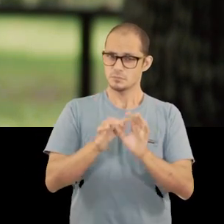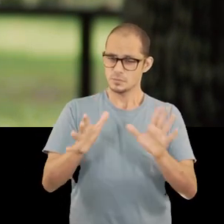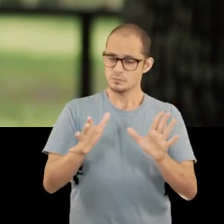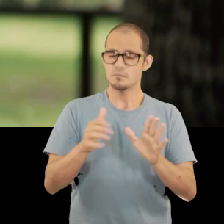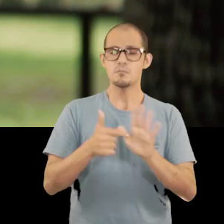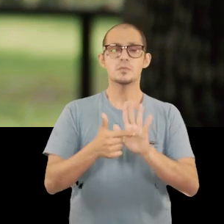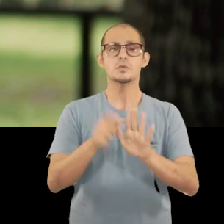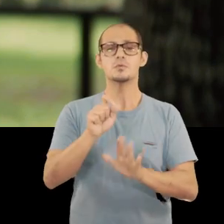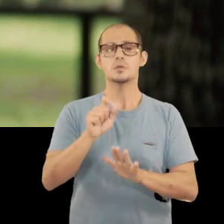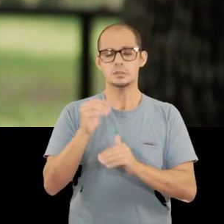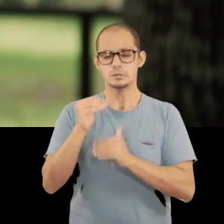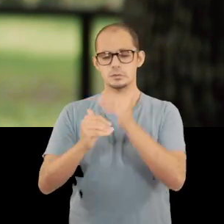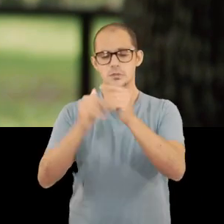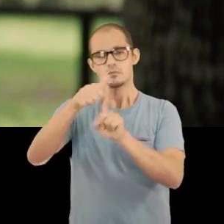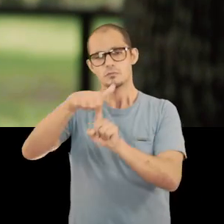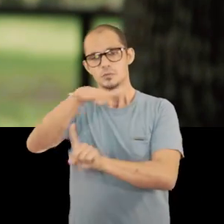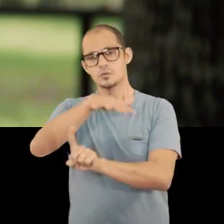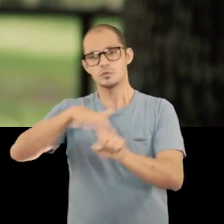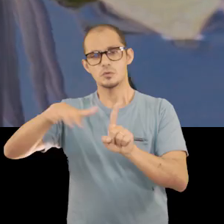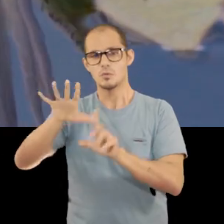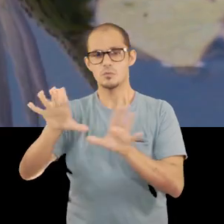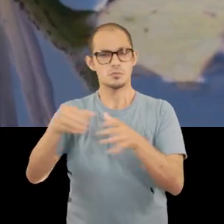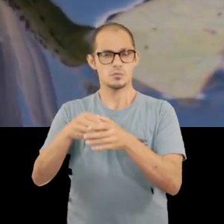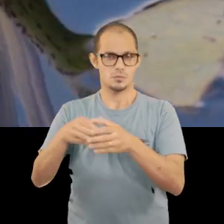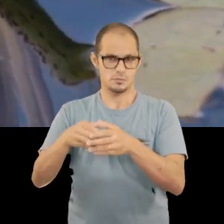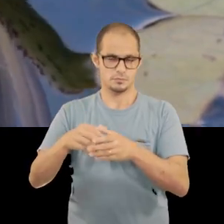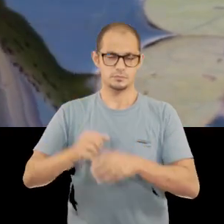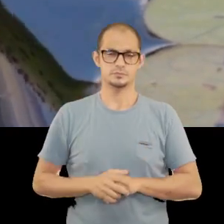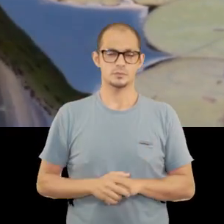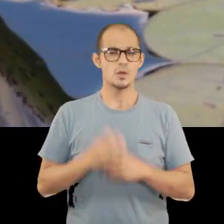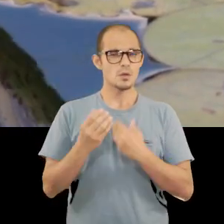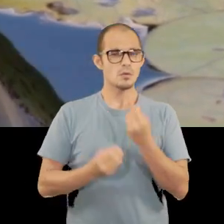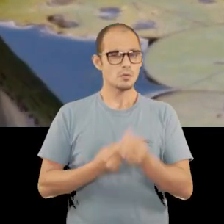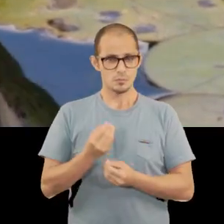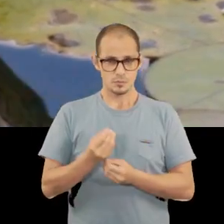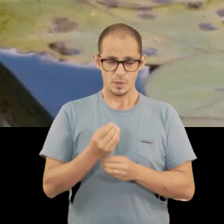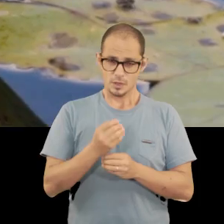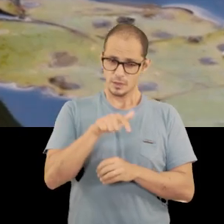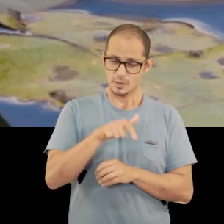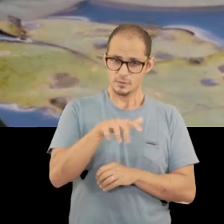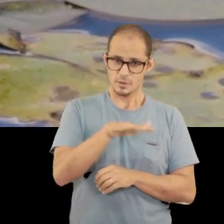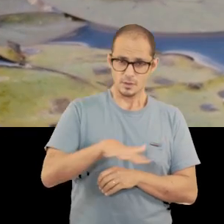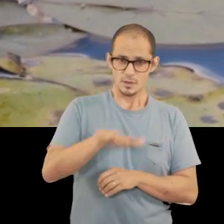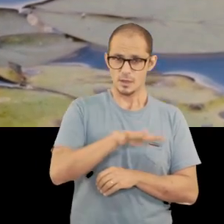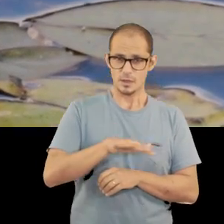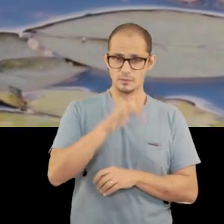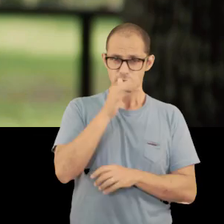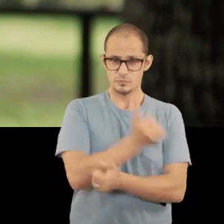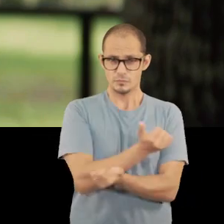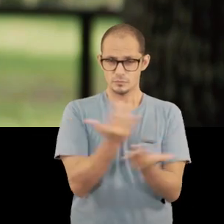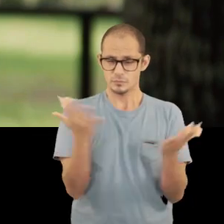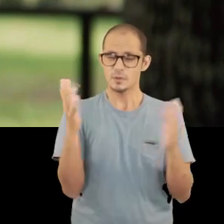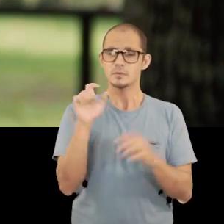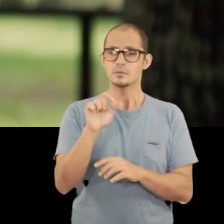estamos propiciando, de fato, desenvolvimento social para a nossa comunidade. Através de um jardim botânico,